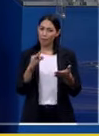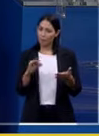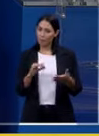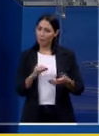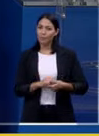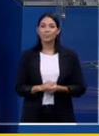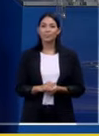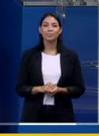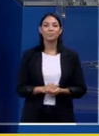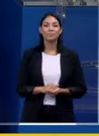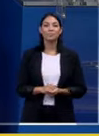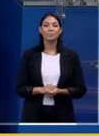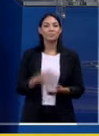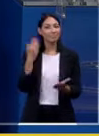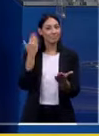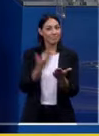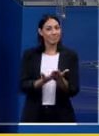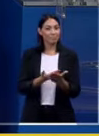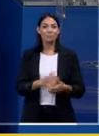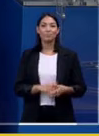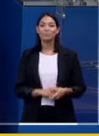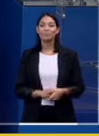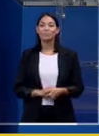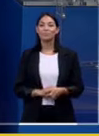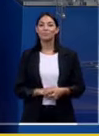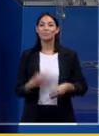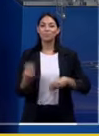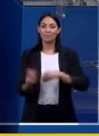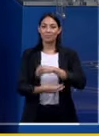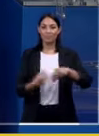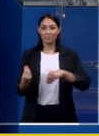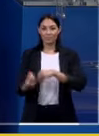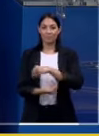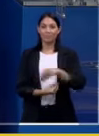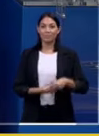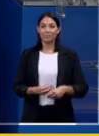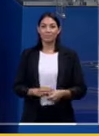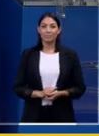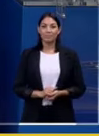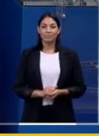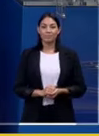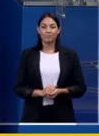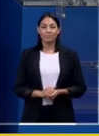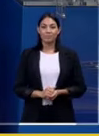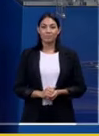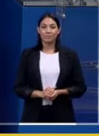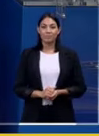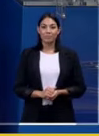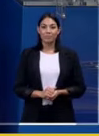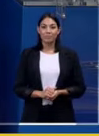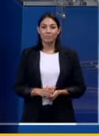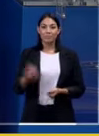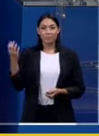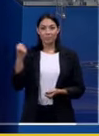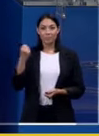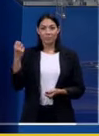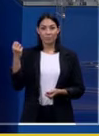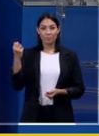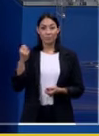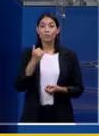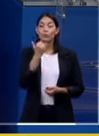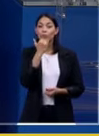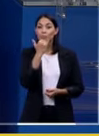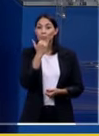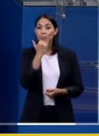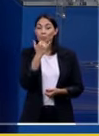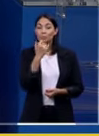vir. Acredite. O globo girando, vamos lá ao sorteio. Mais uma dezena. Saiu a bola branca, vermelha.